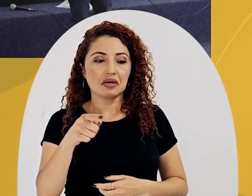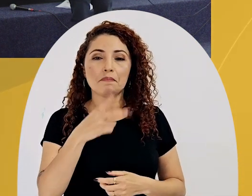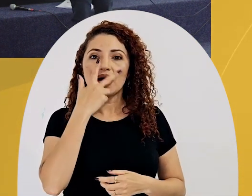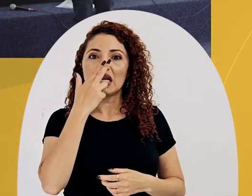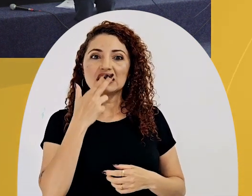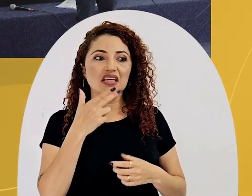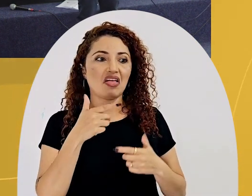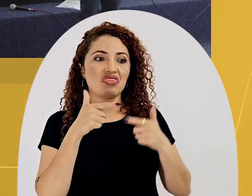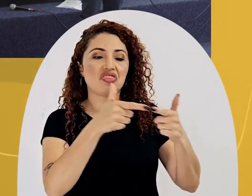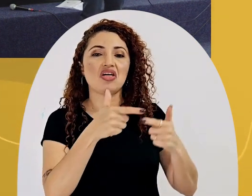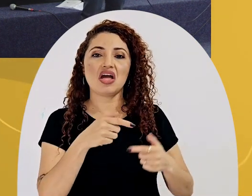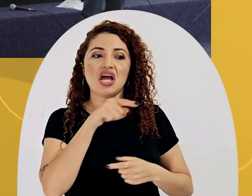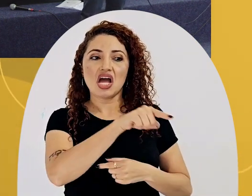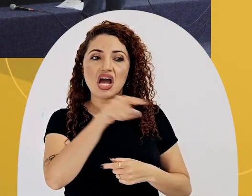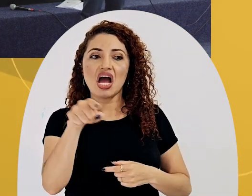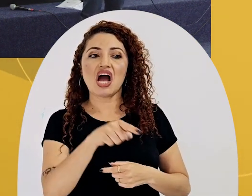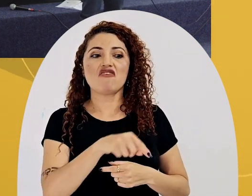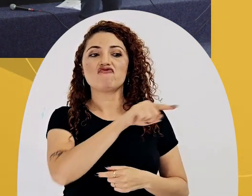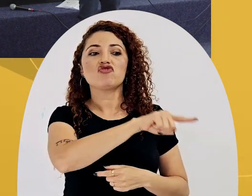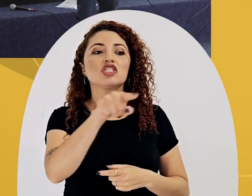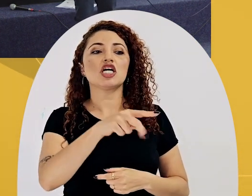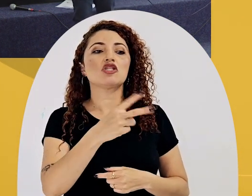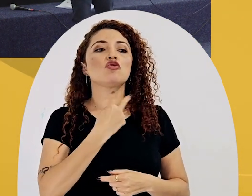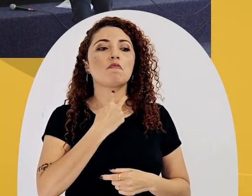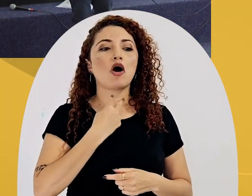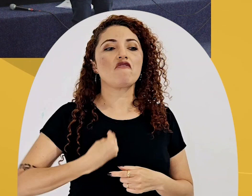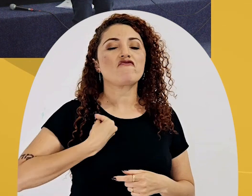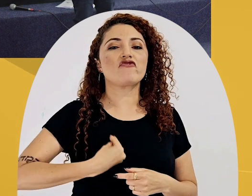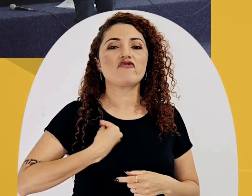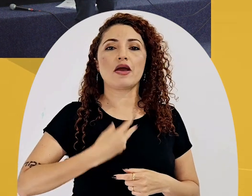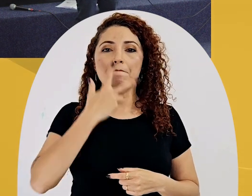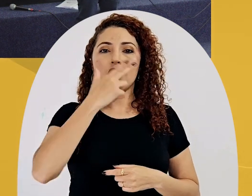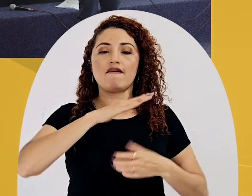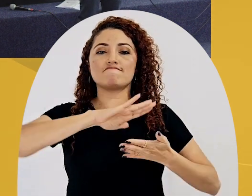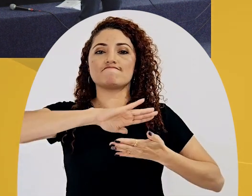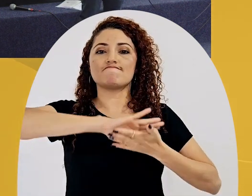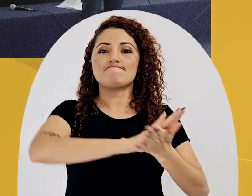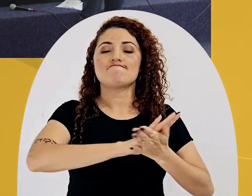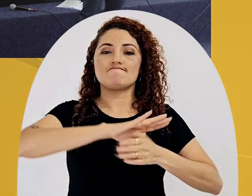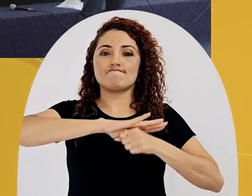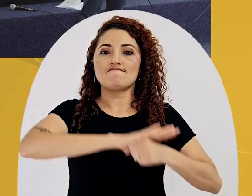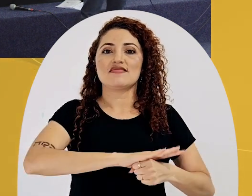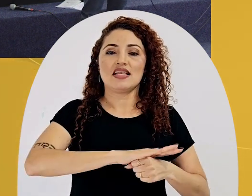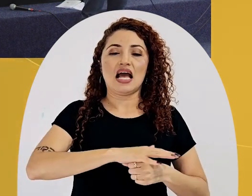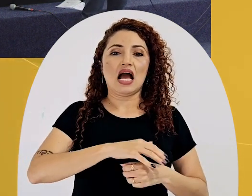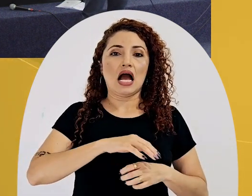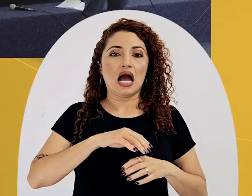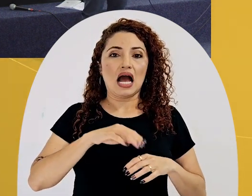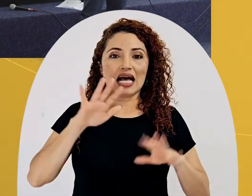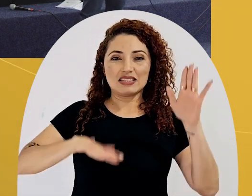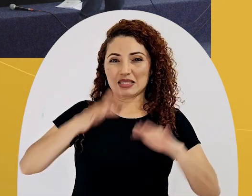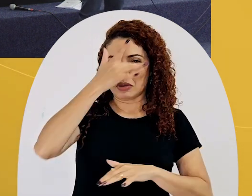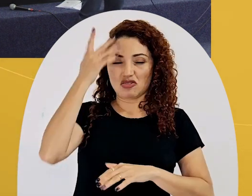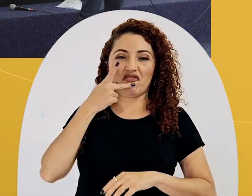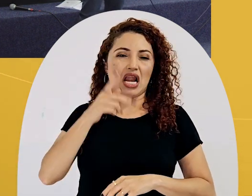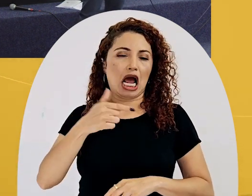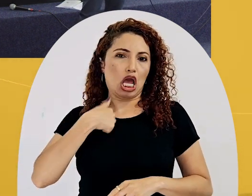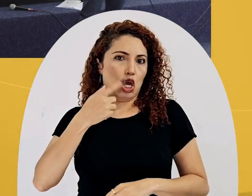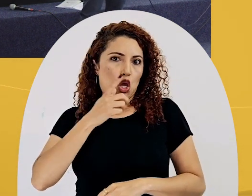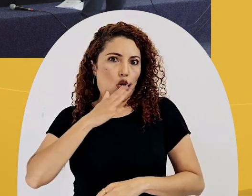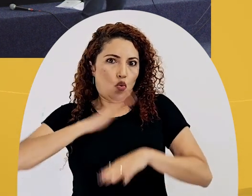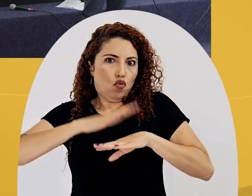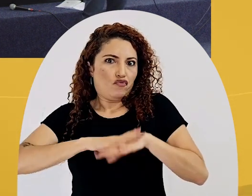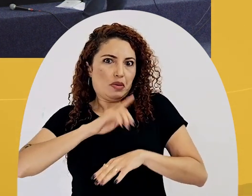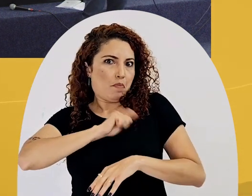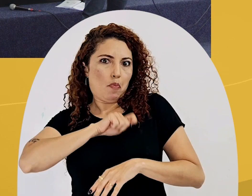pode existir, né? É dali que vem o tiro, né? Então, a gente pensa: não, mas eu não fiz por mal, não, mas é esse